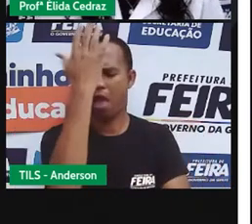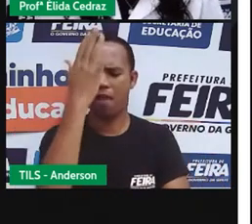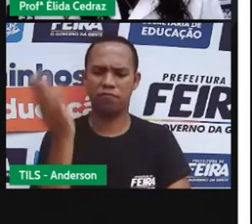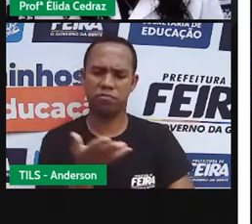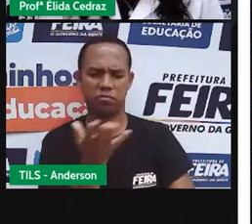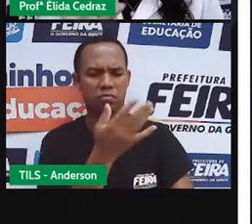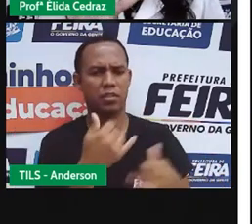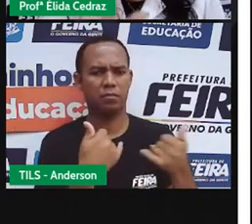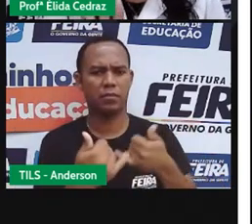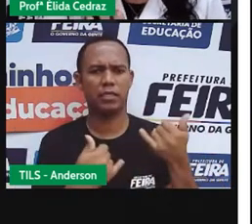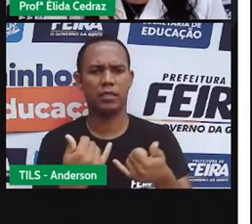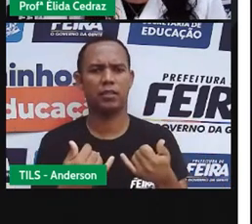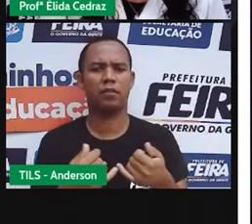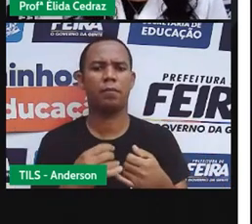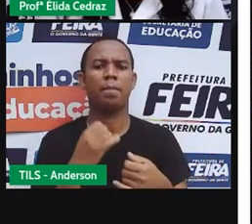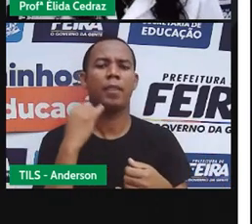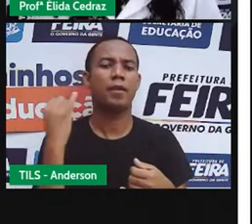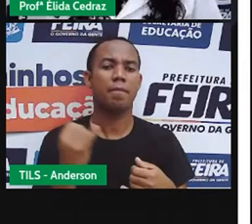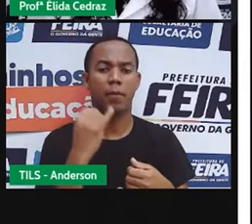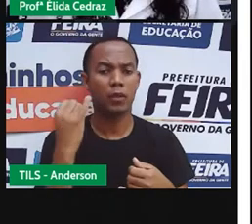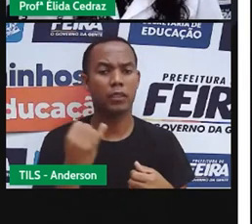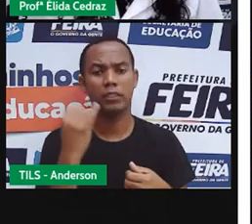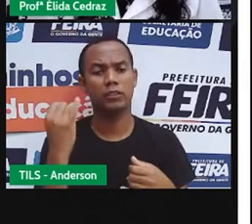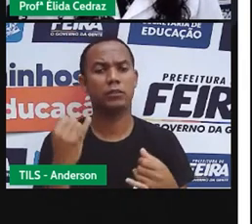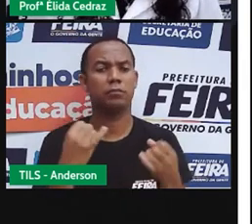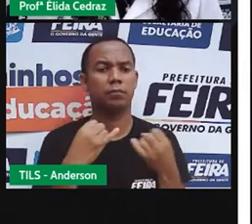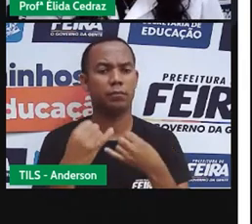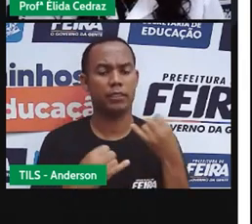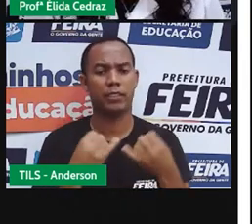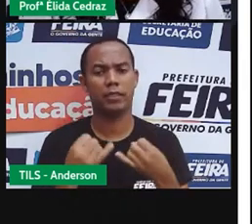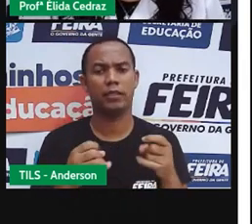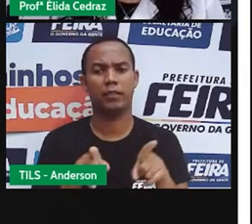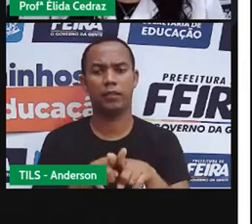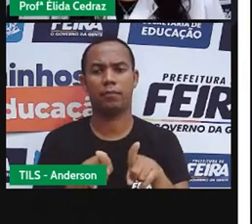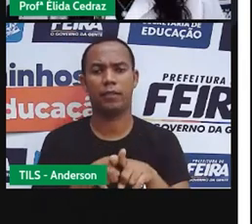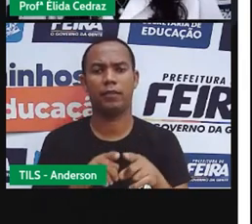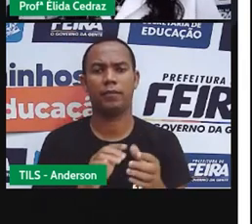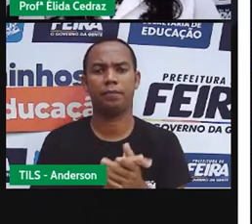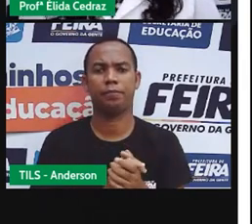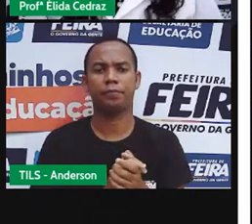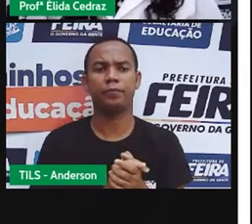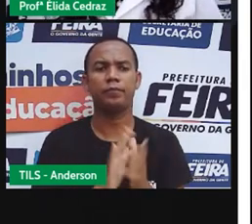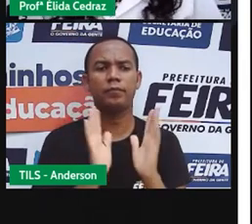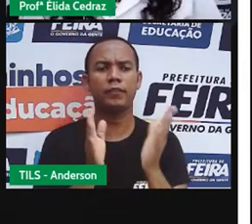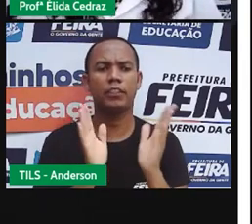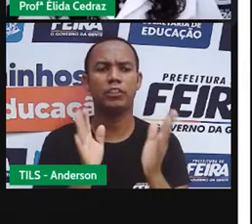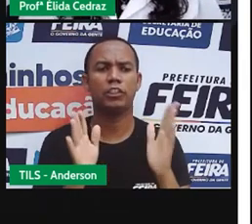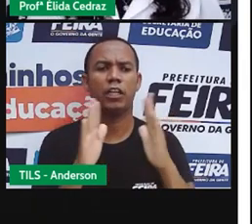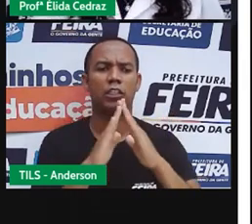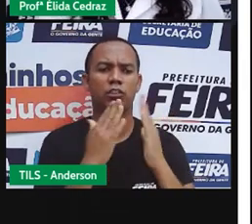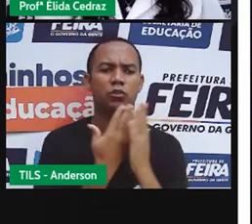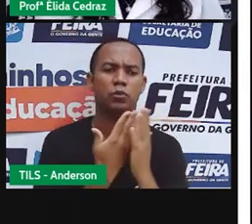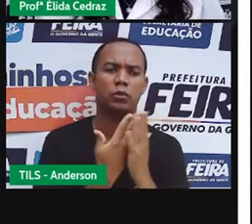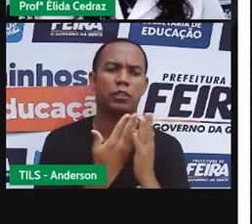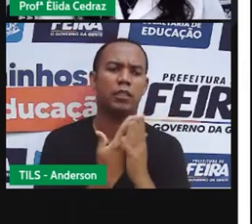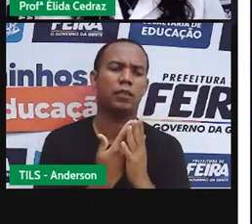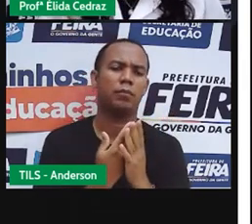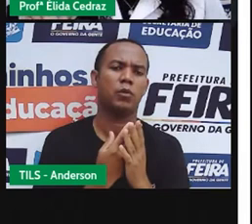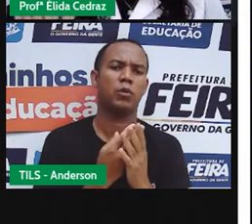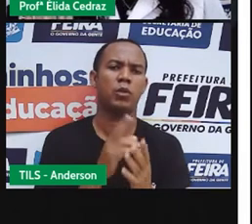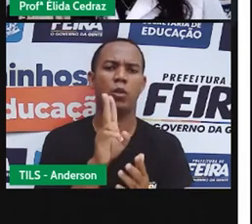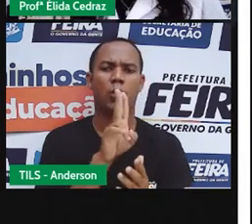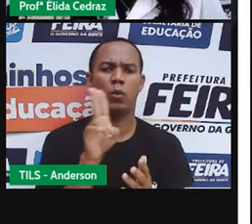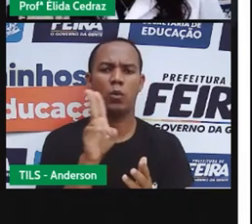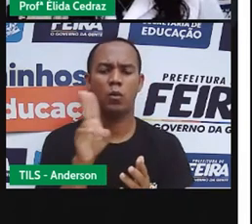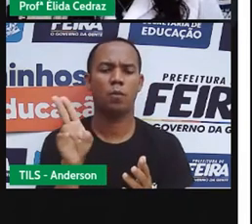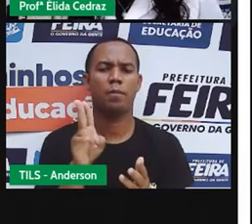de brincadeira. O importante é brincar. Nós tivemos uma aula sobre brincadeiras e os nomes